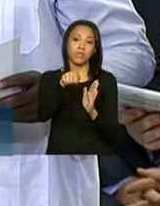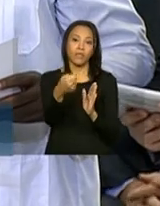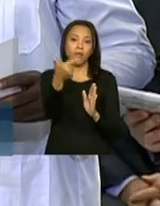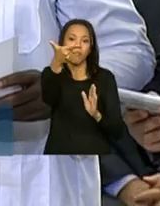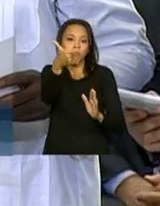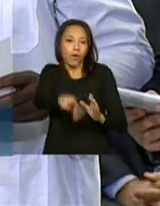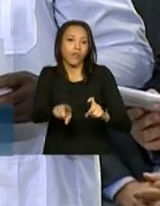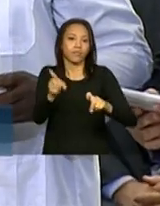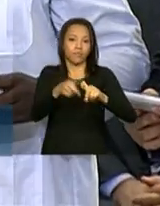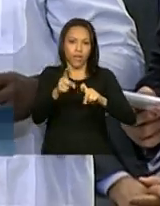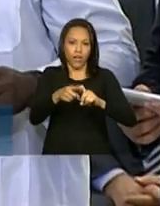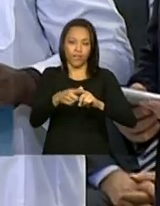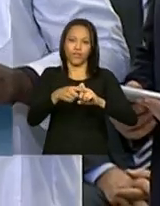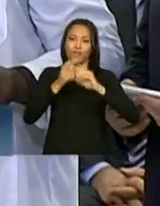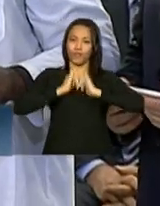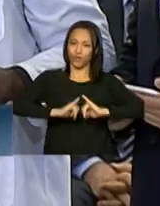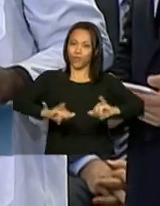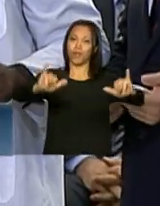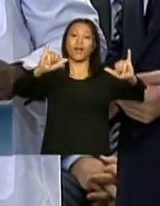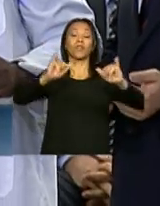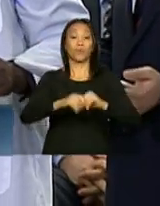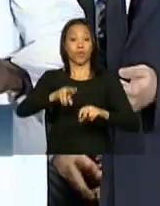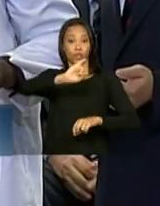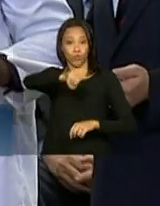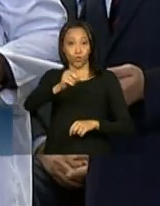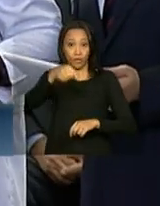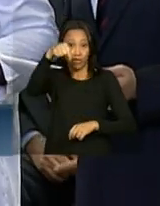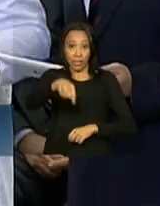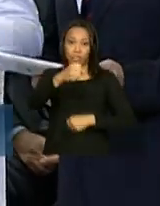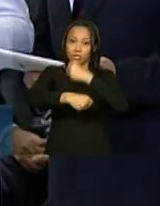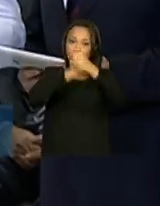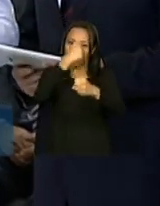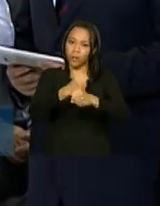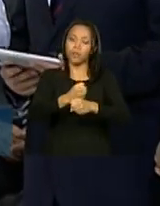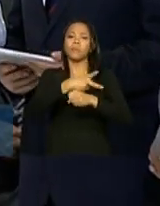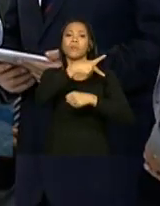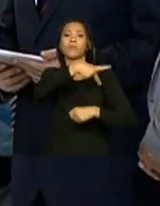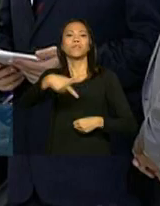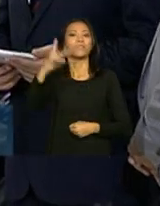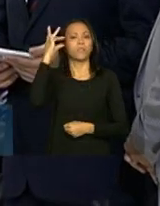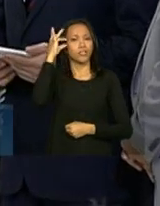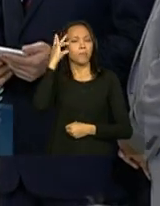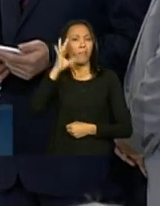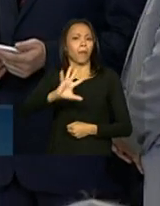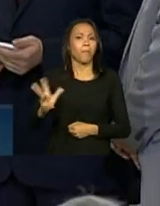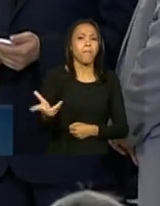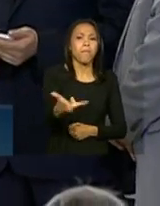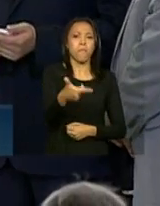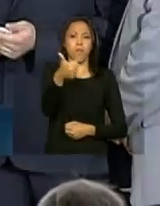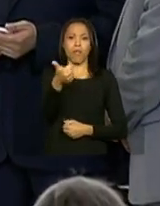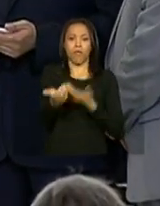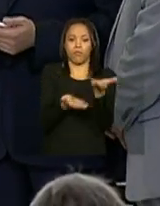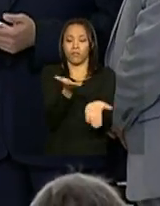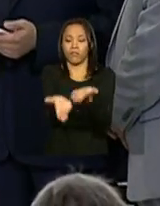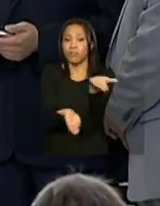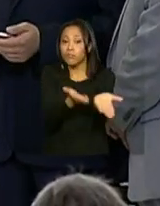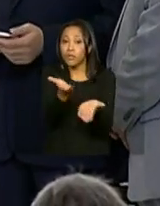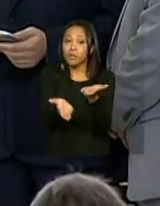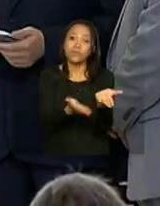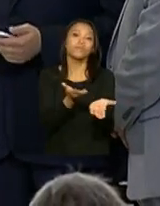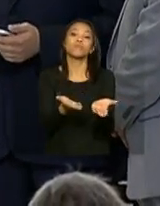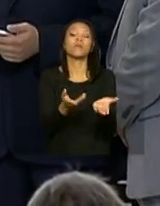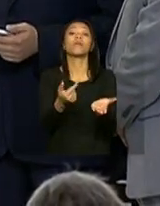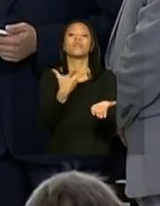pela presidenta Dilma em julho deste ano e faz parte de um amplo pacto de melhoria do atendimento aos usuários